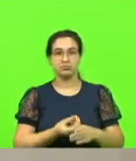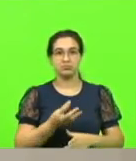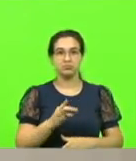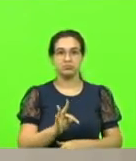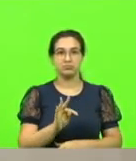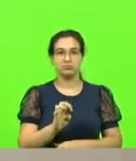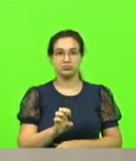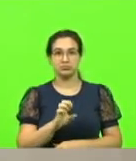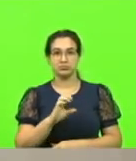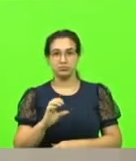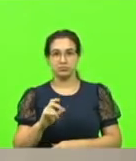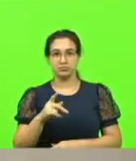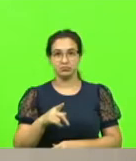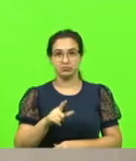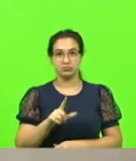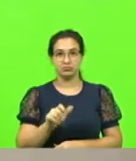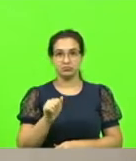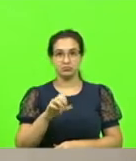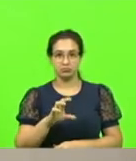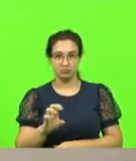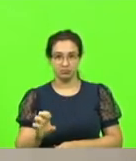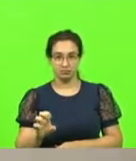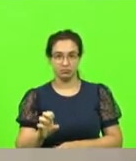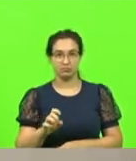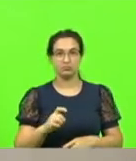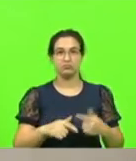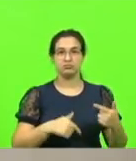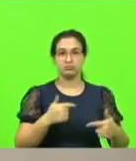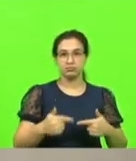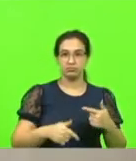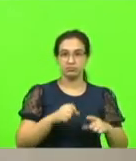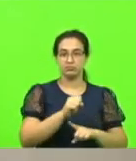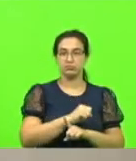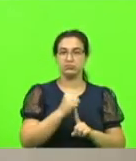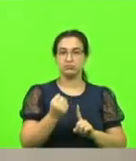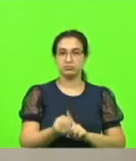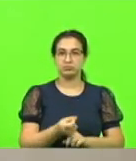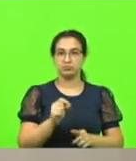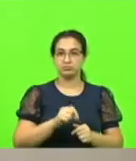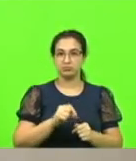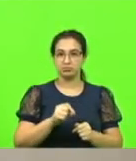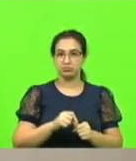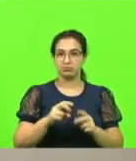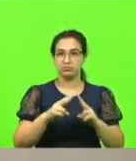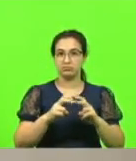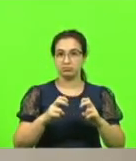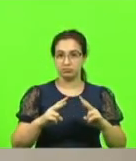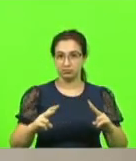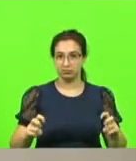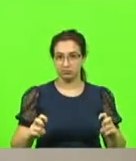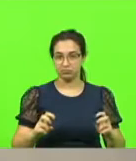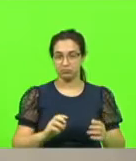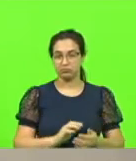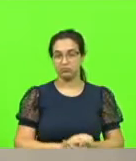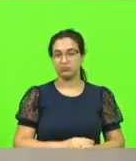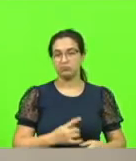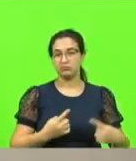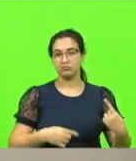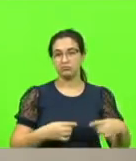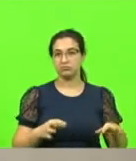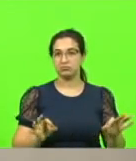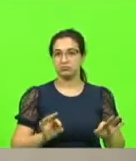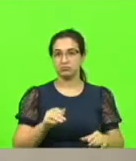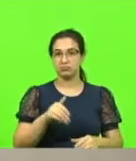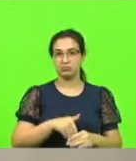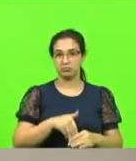Plex, pelo serviço social que vem realizando no município de Florianópolis. Em discussão. Não havendo quem queira discutir,